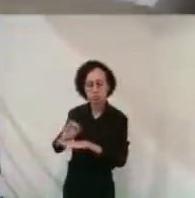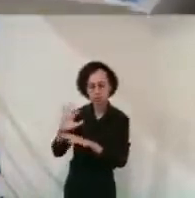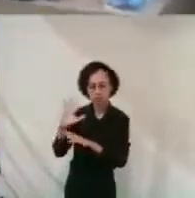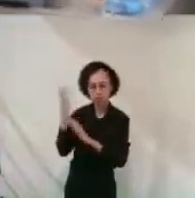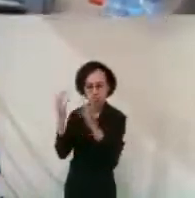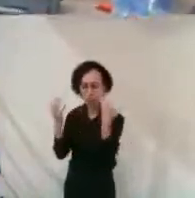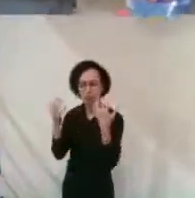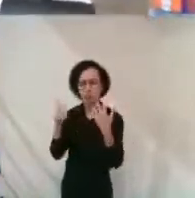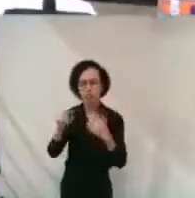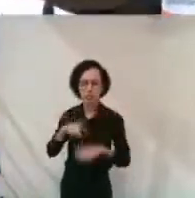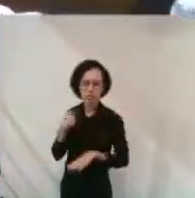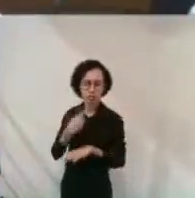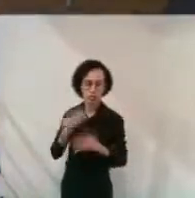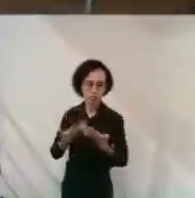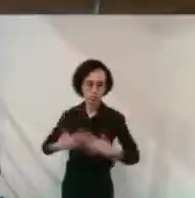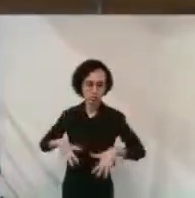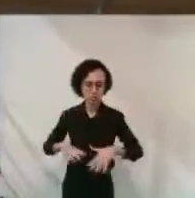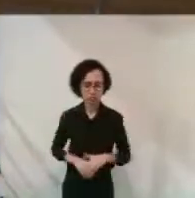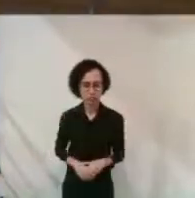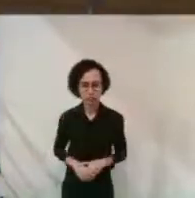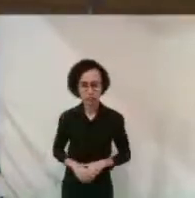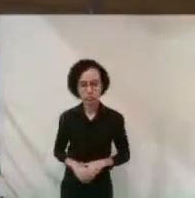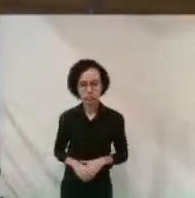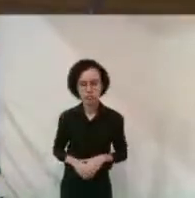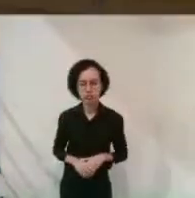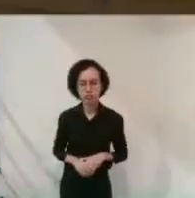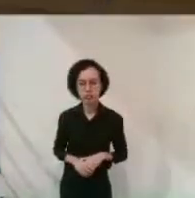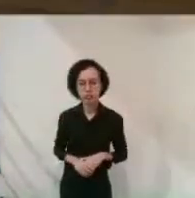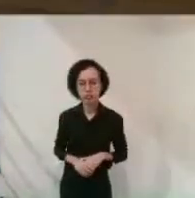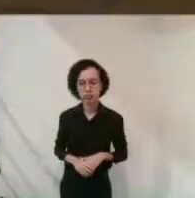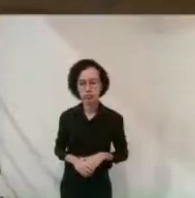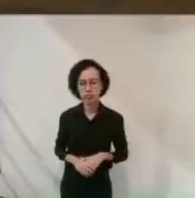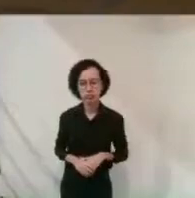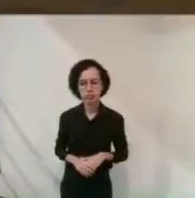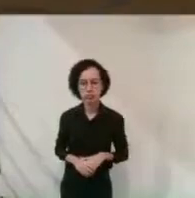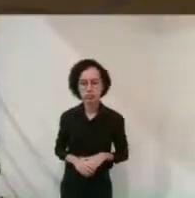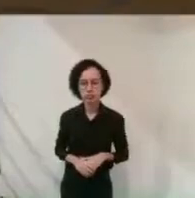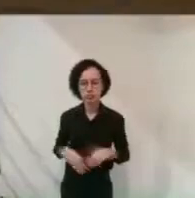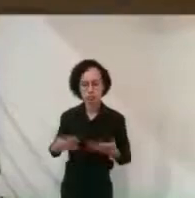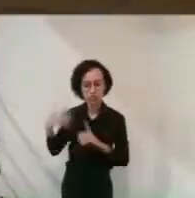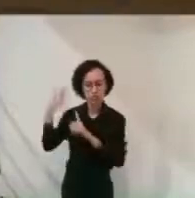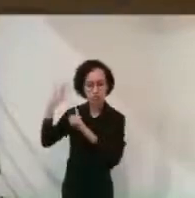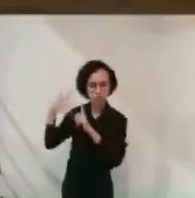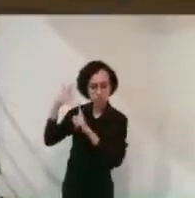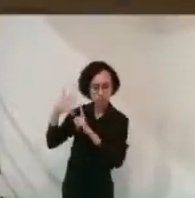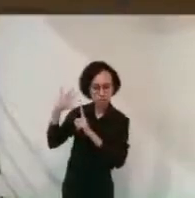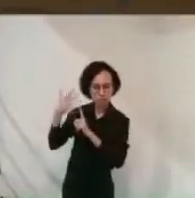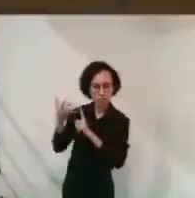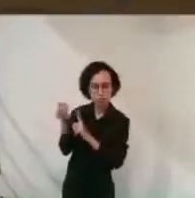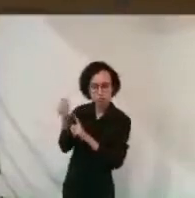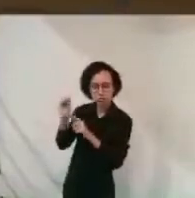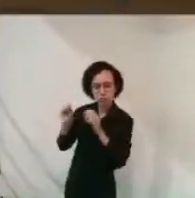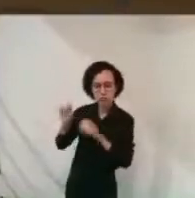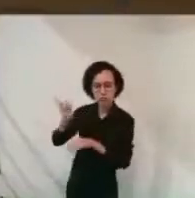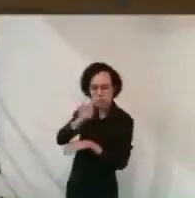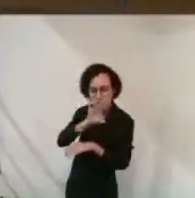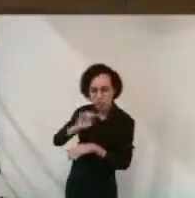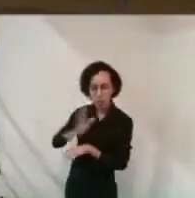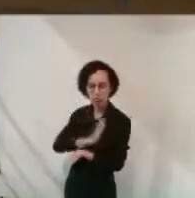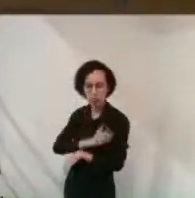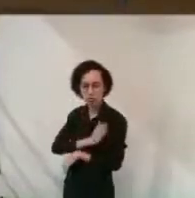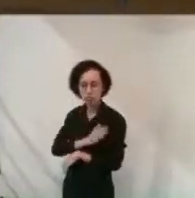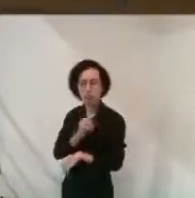ambiente é a nossa natureza. Então, que esse seminário coloque no coração de cada um de vocês